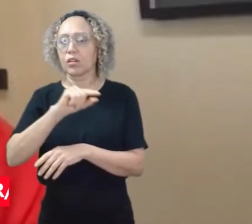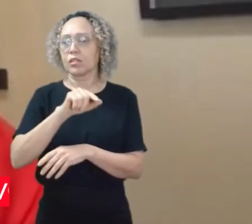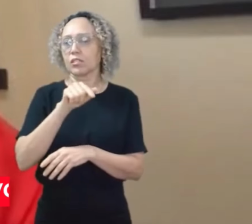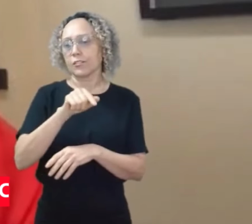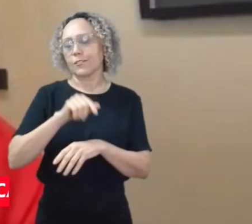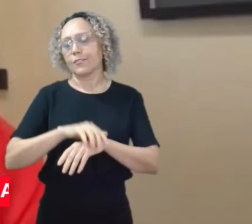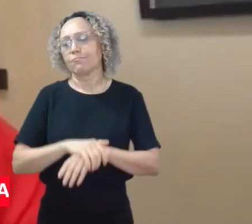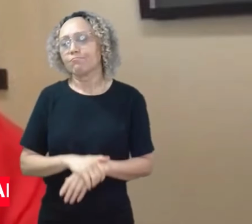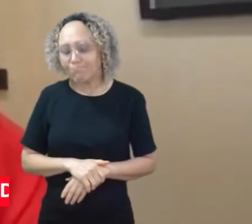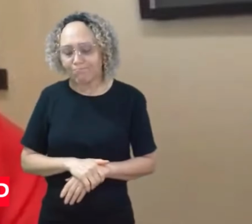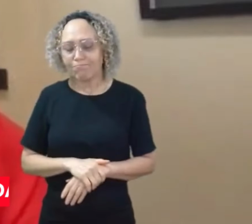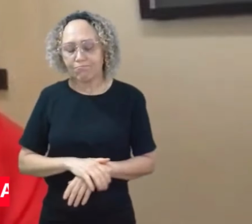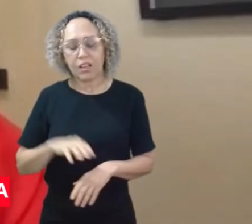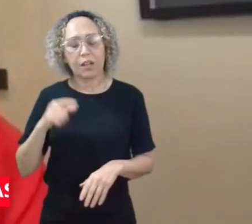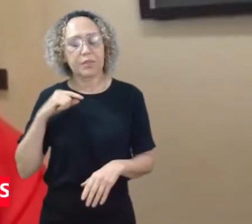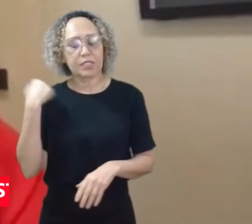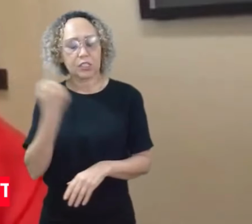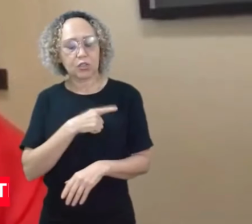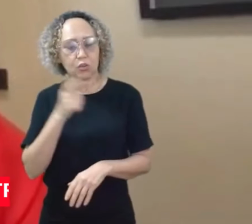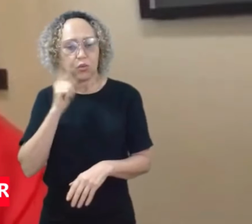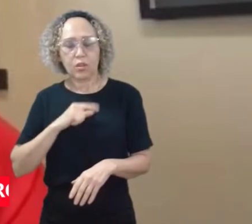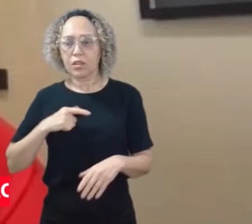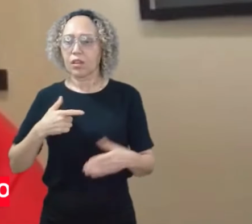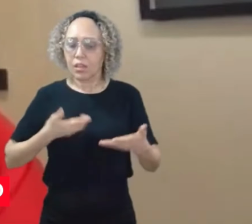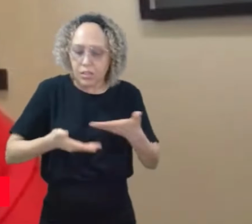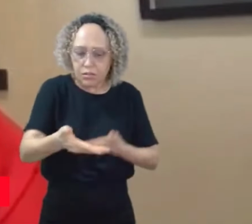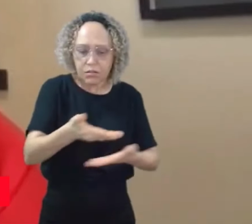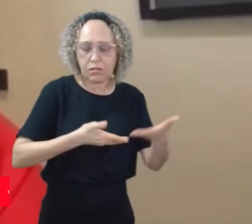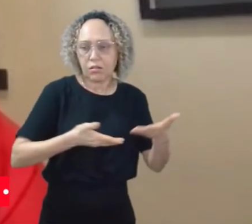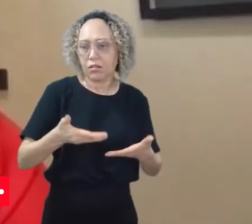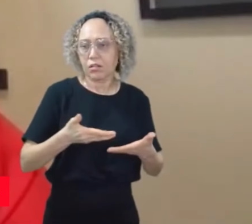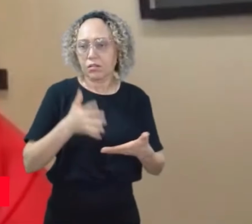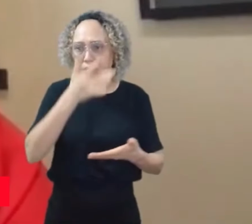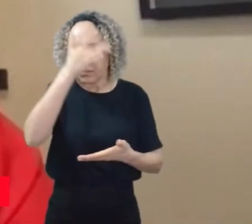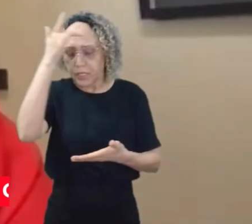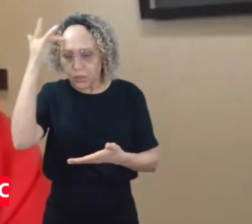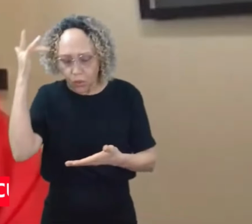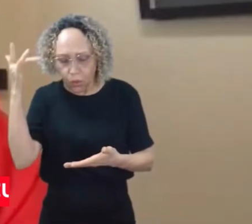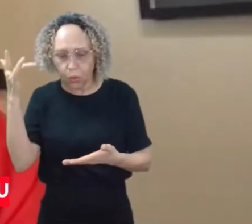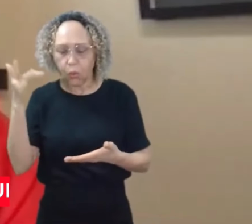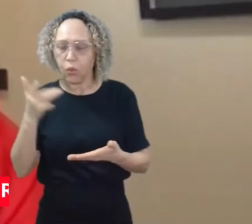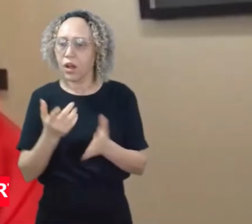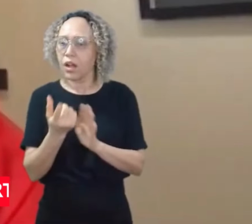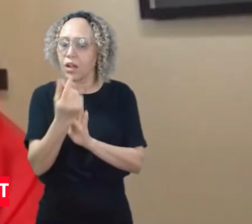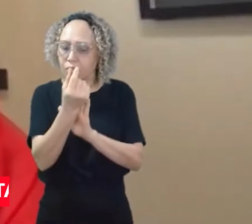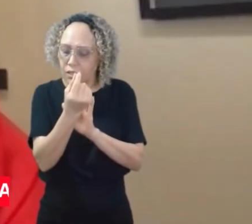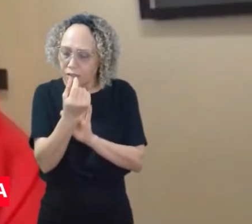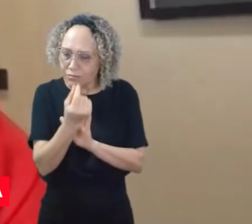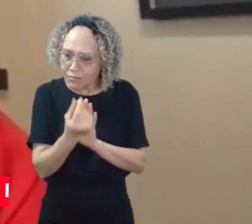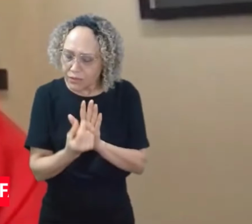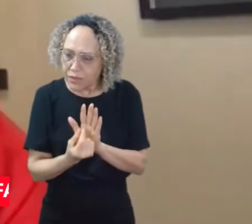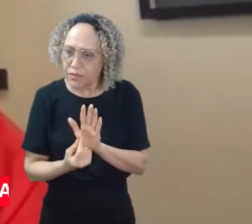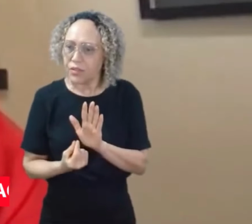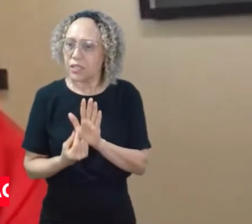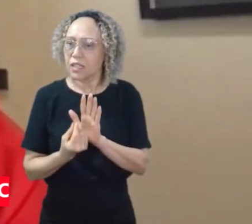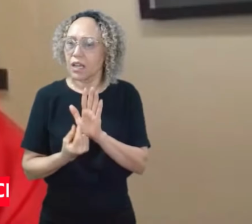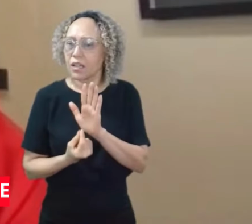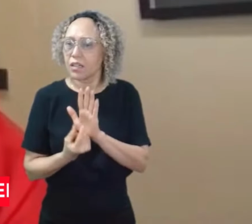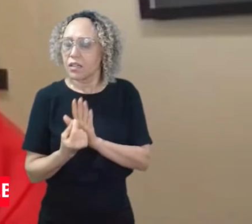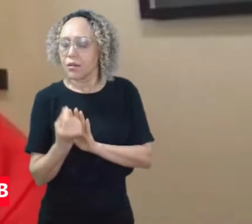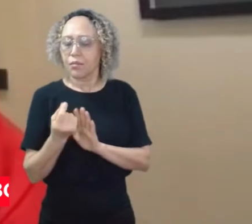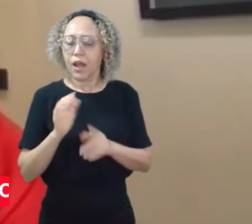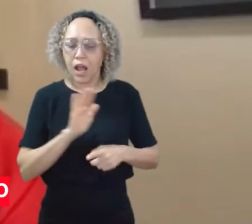né, a gente acessar essas pessoas, enfim, penso que criar condições financeiras para a gente poder ir para a